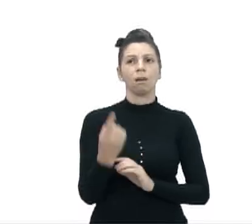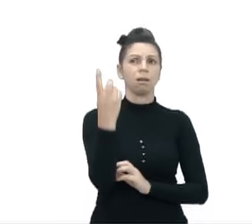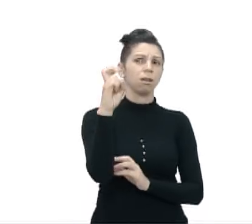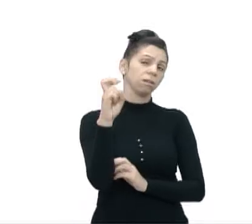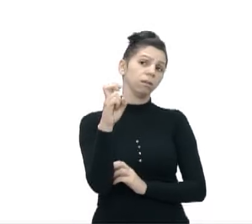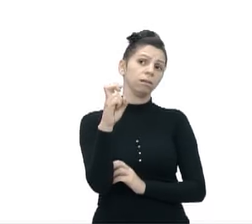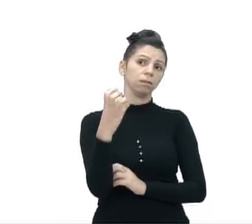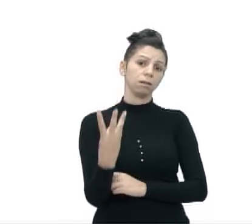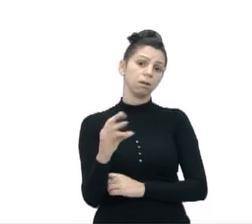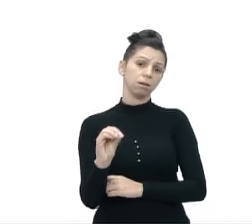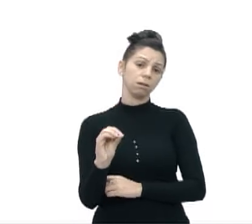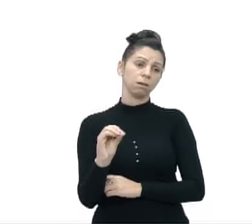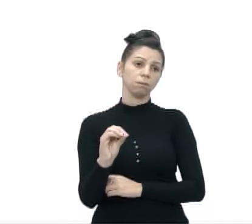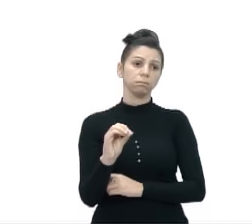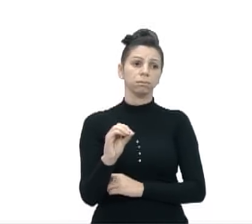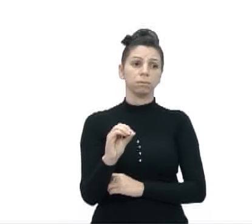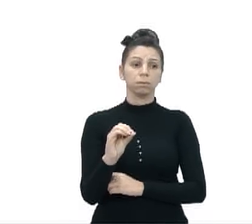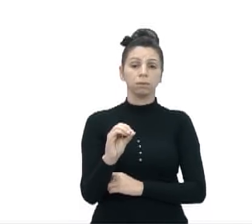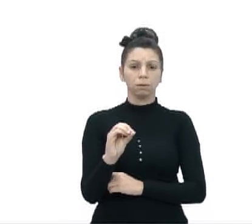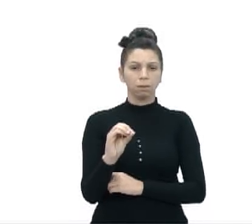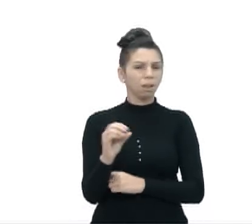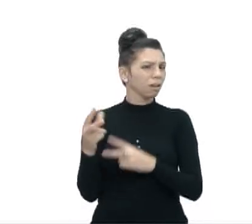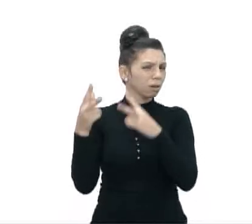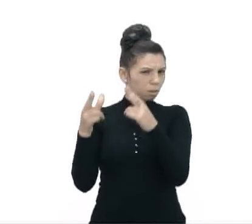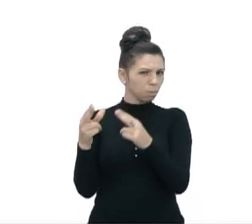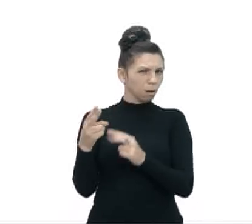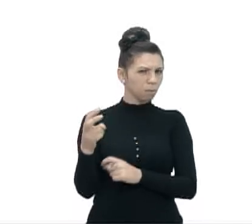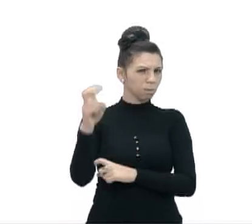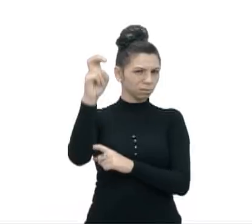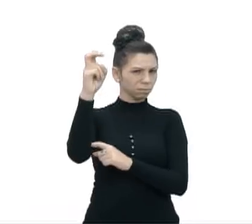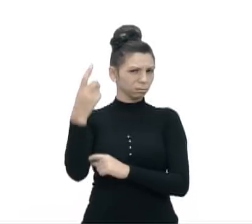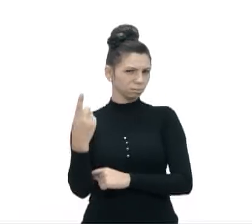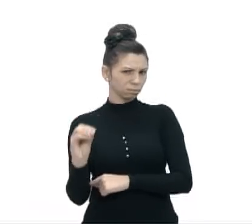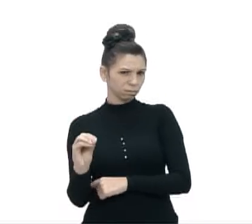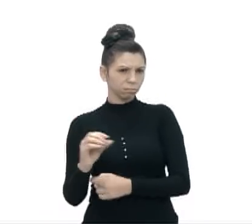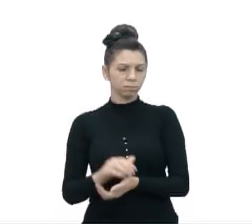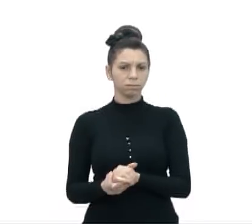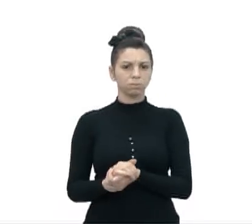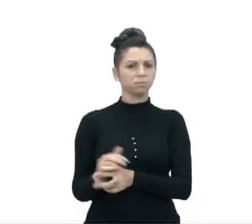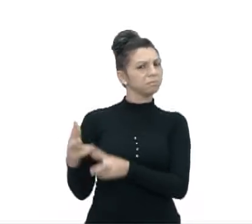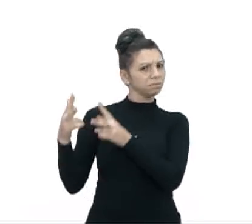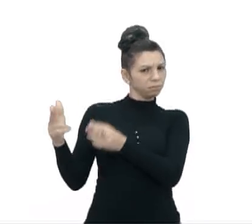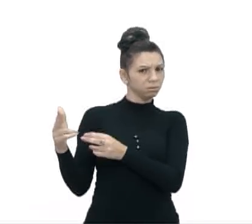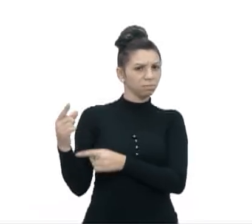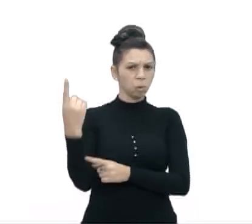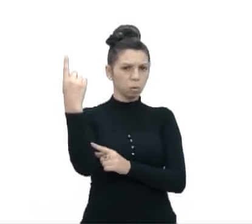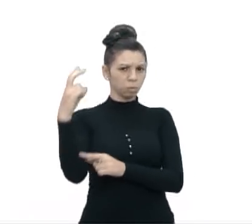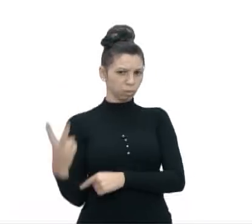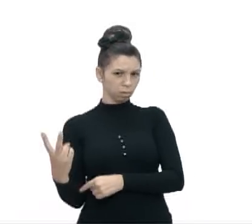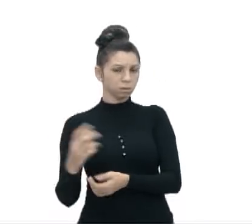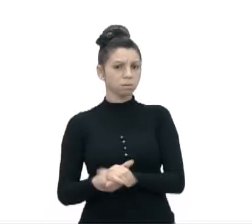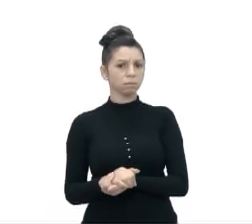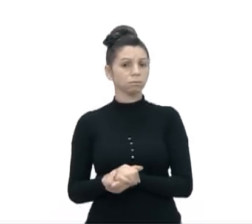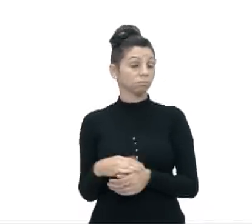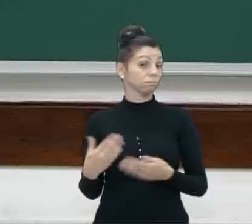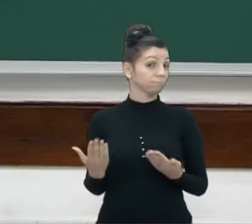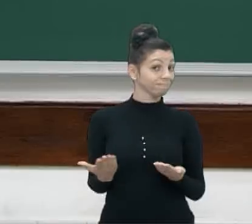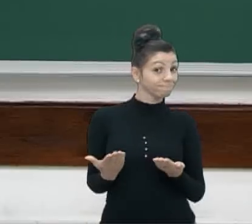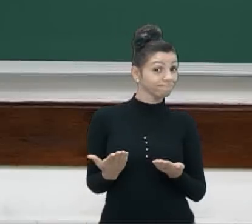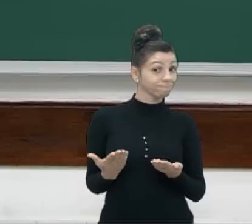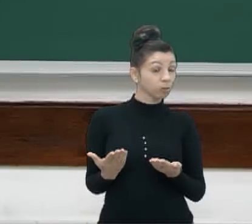15/30 equivale a 5 décimos? Equivale a 1/2? O que é